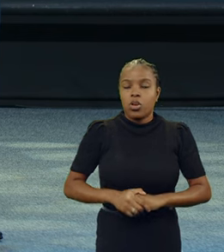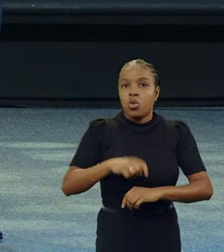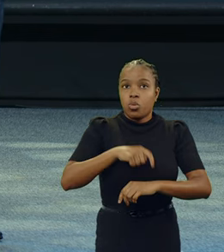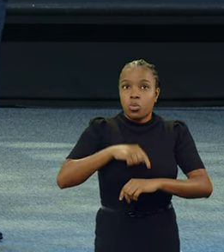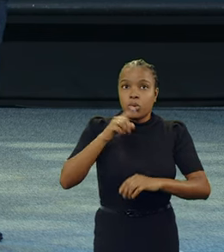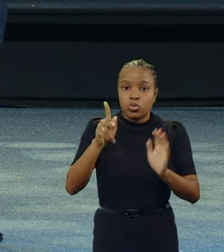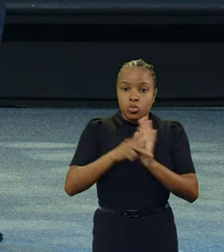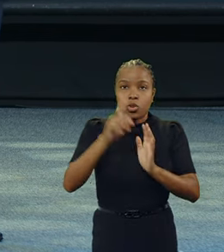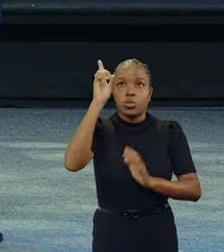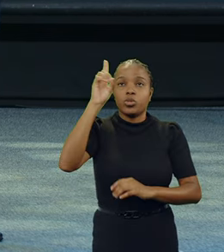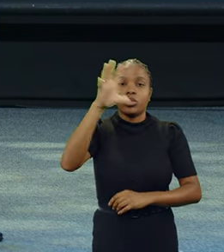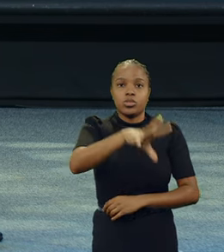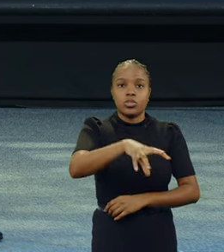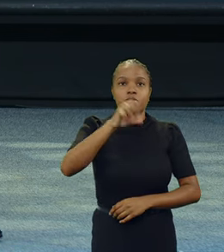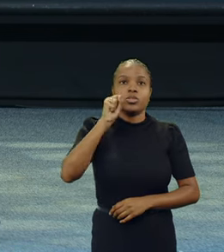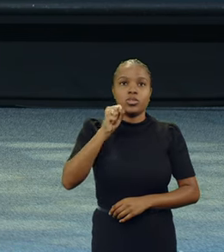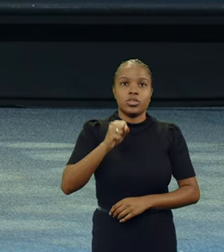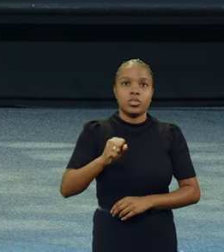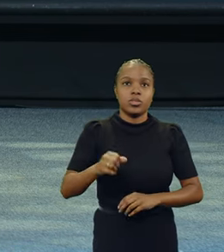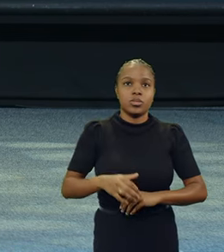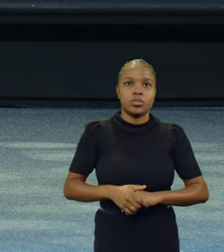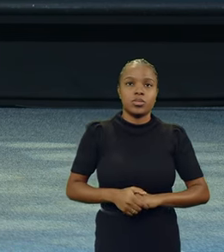tirar do caminho.